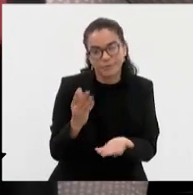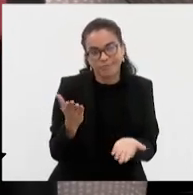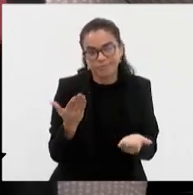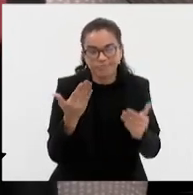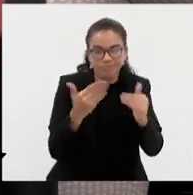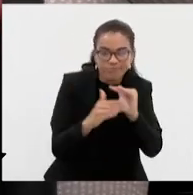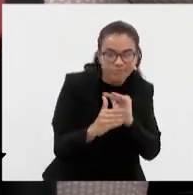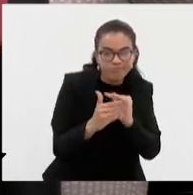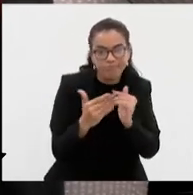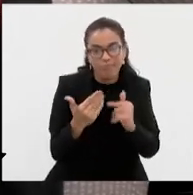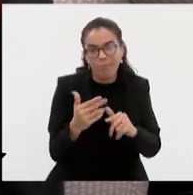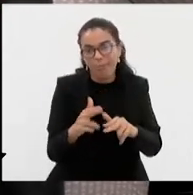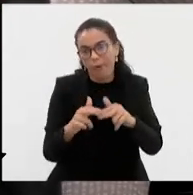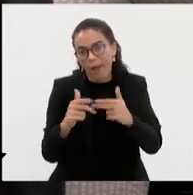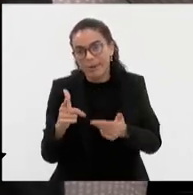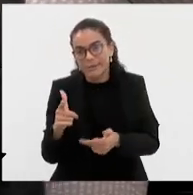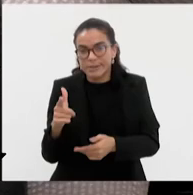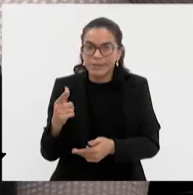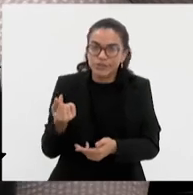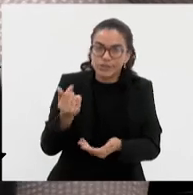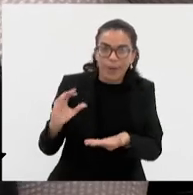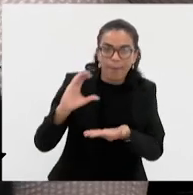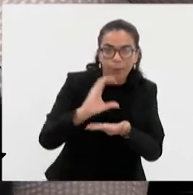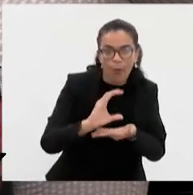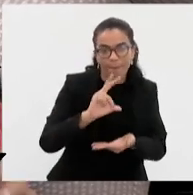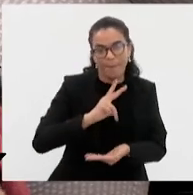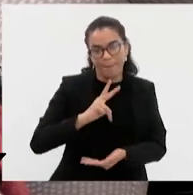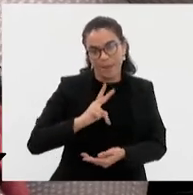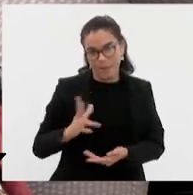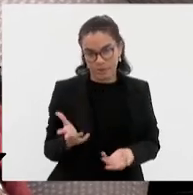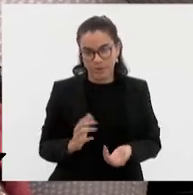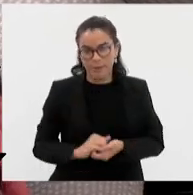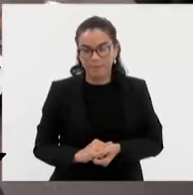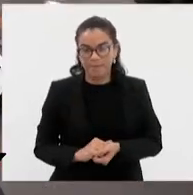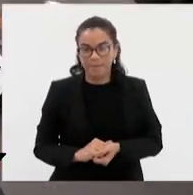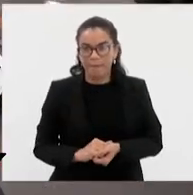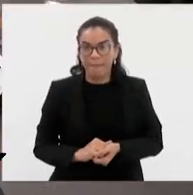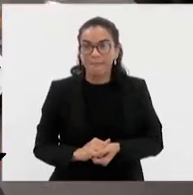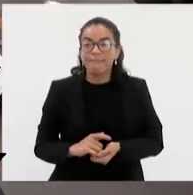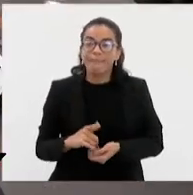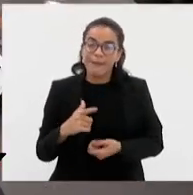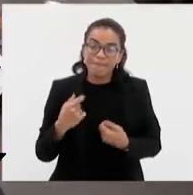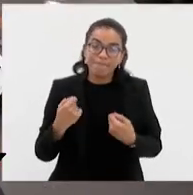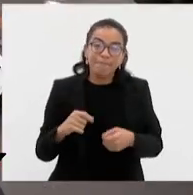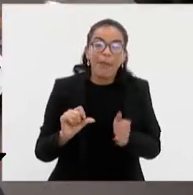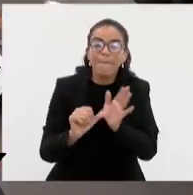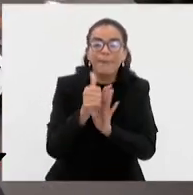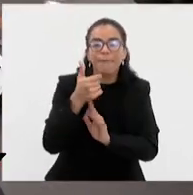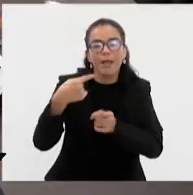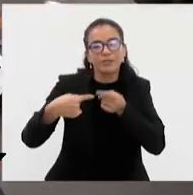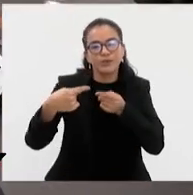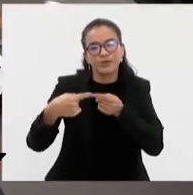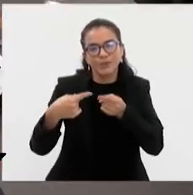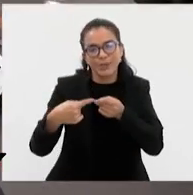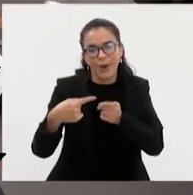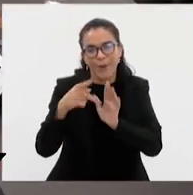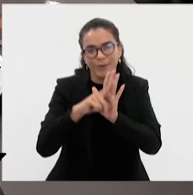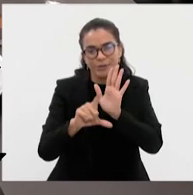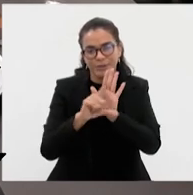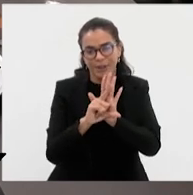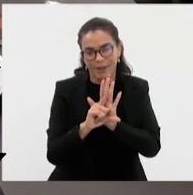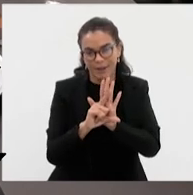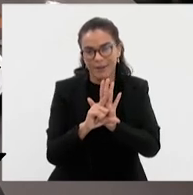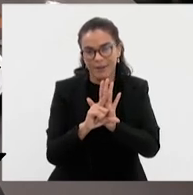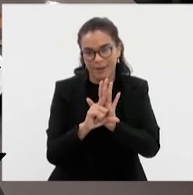por ente privado. A gente tem uma decisão agora técnica a tomar, porque o projeto está em primeira. De fato, não tem nenhum arrepio